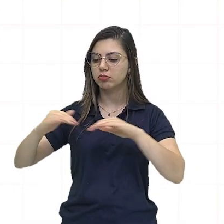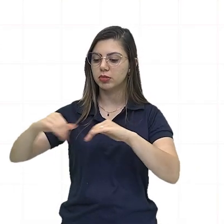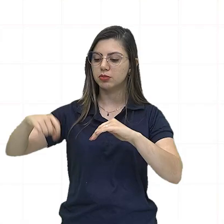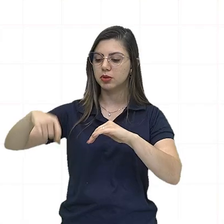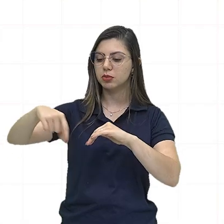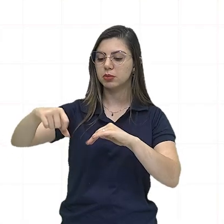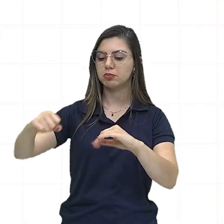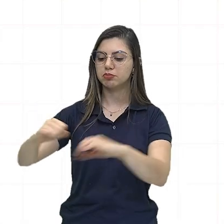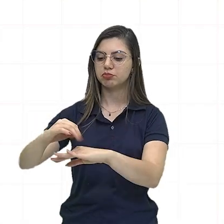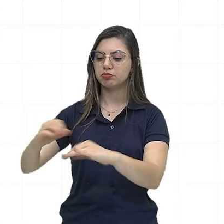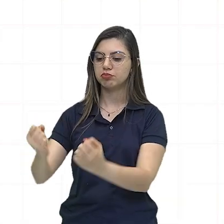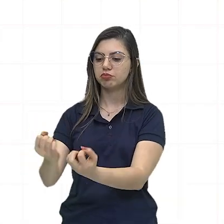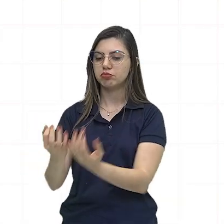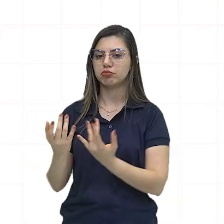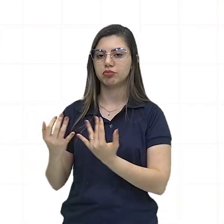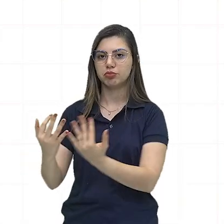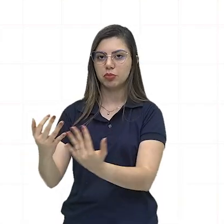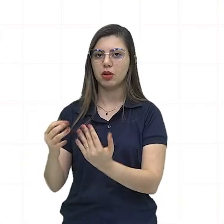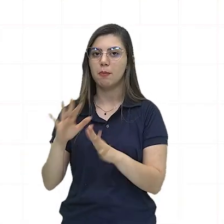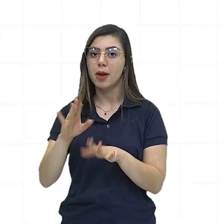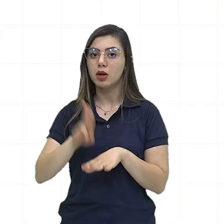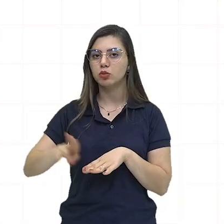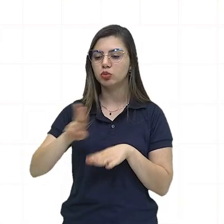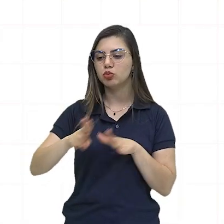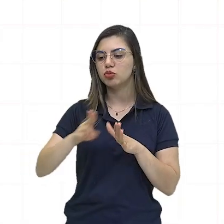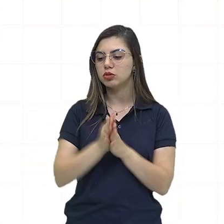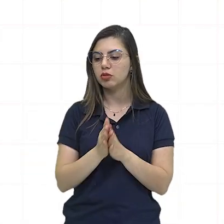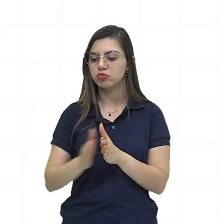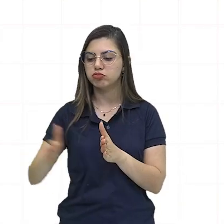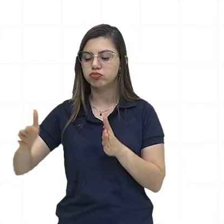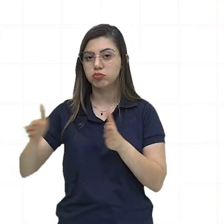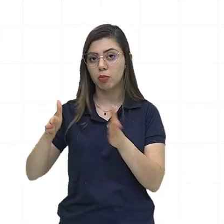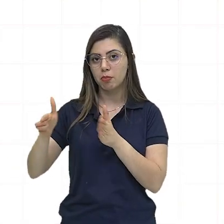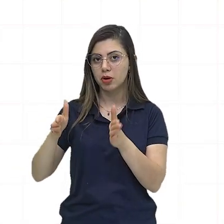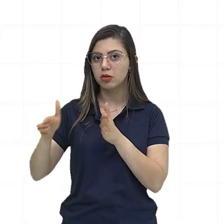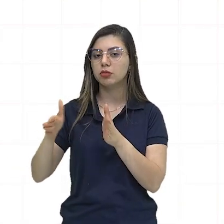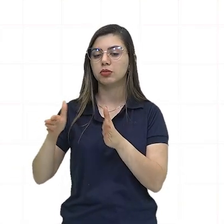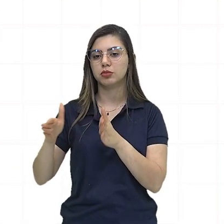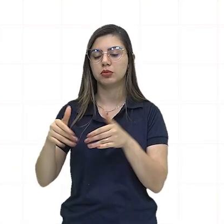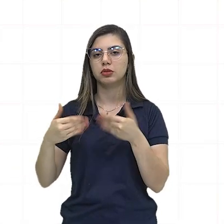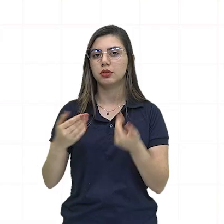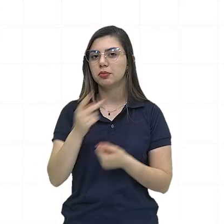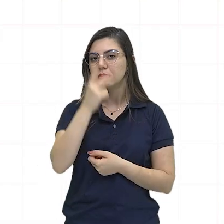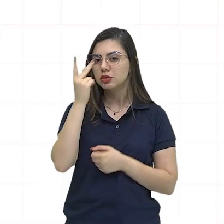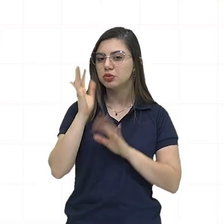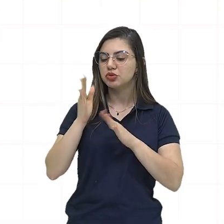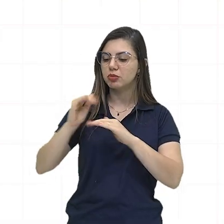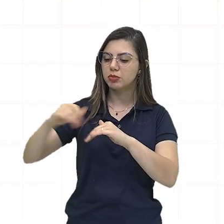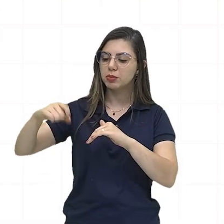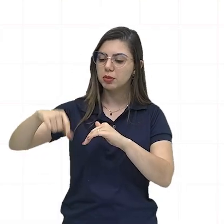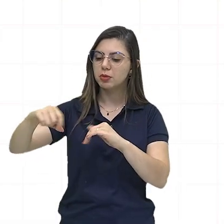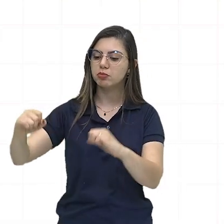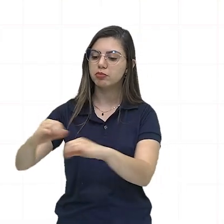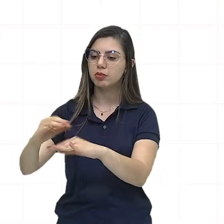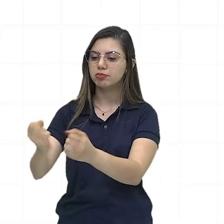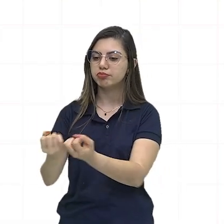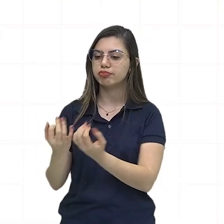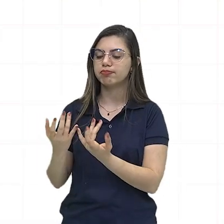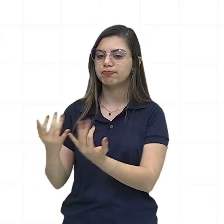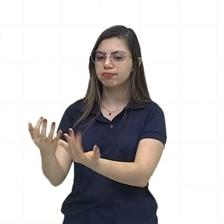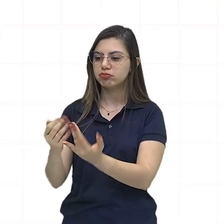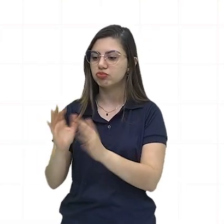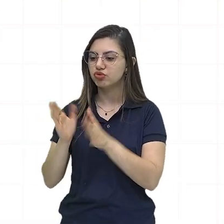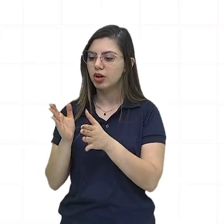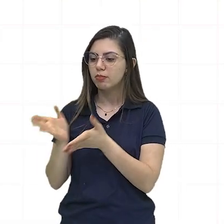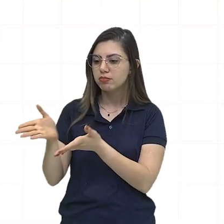período. Então o agricultor ele fez ali a sua plantação, utilizou o solo, fez a colheita e aí